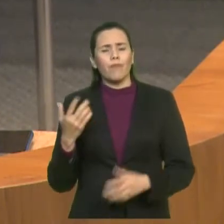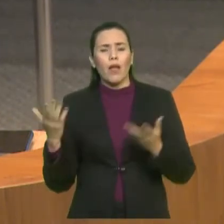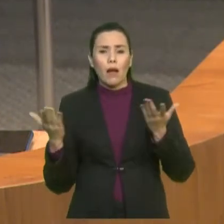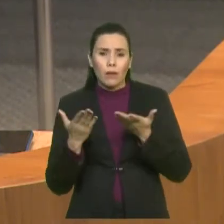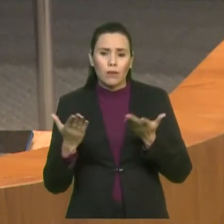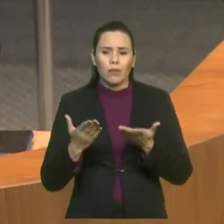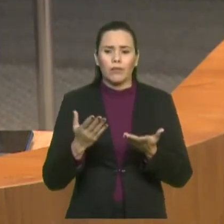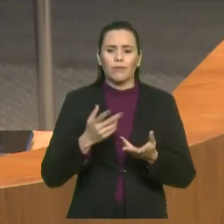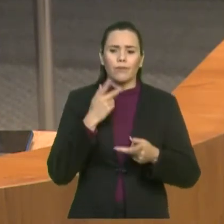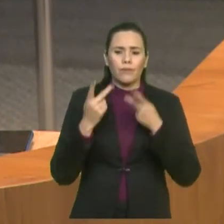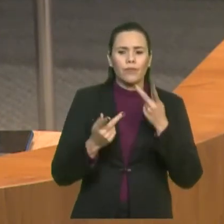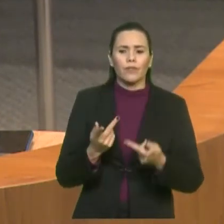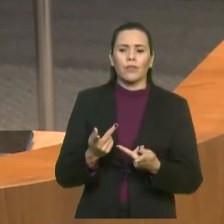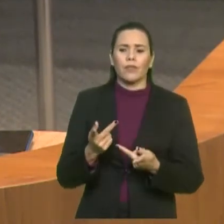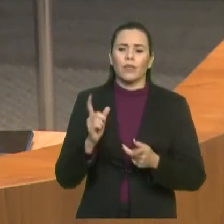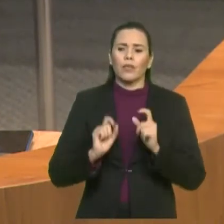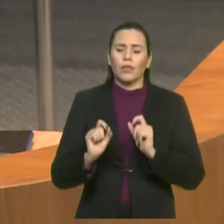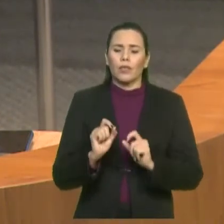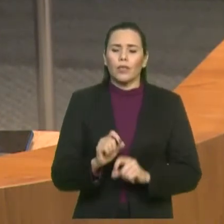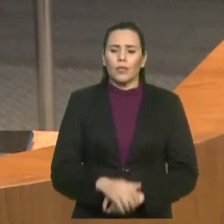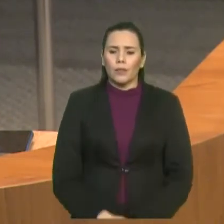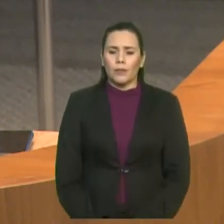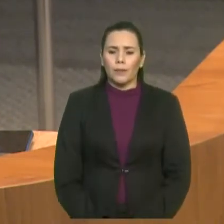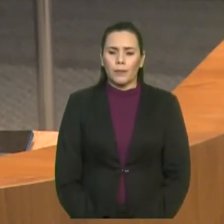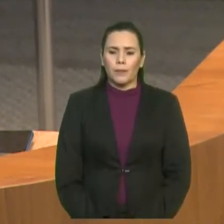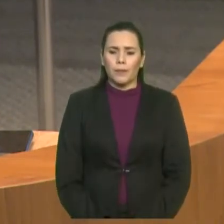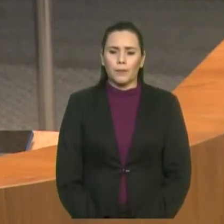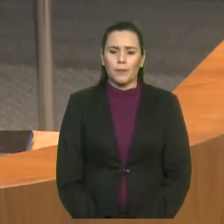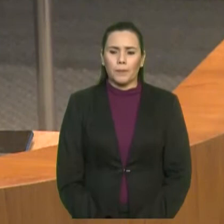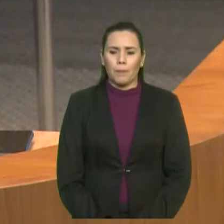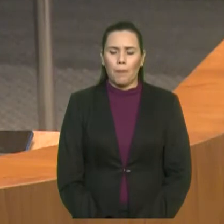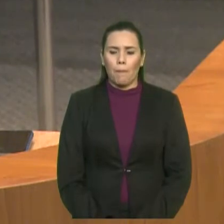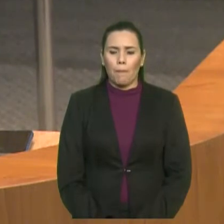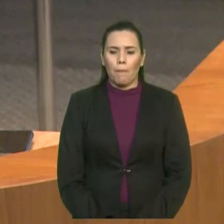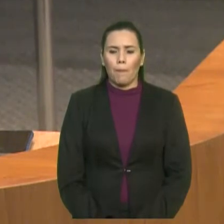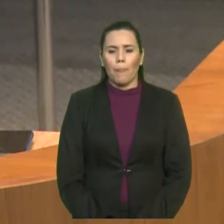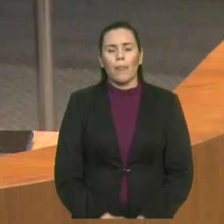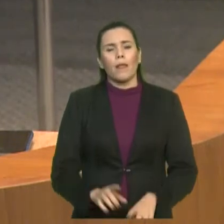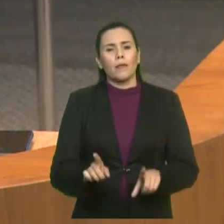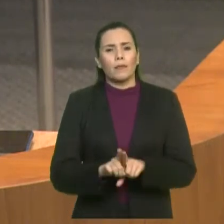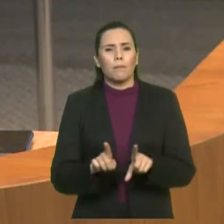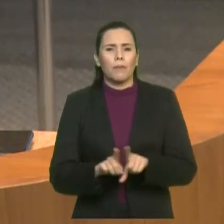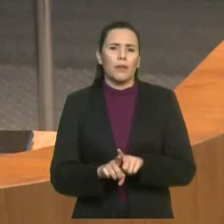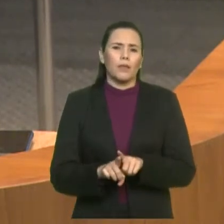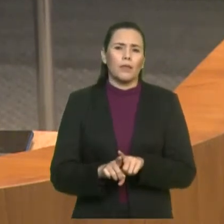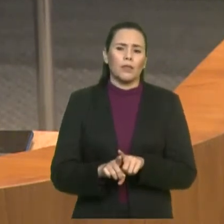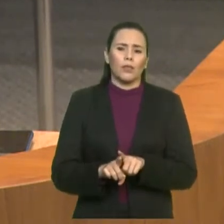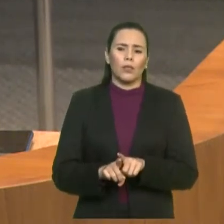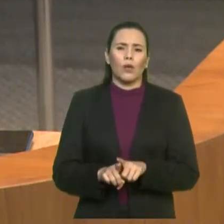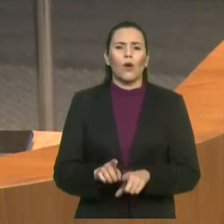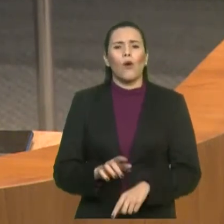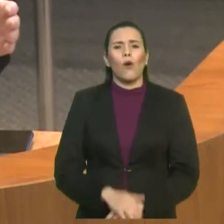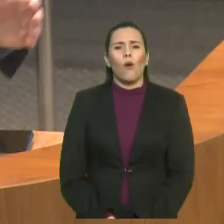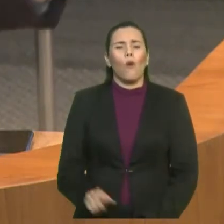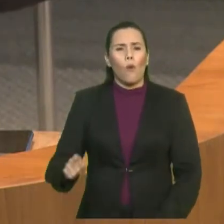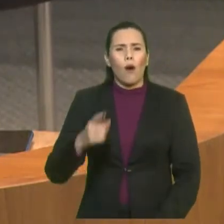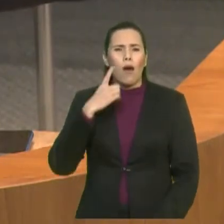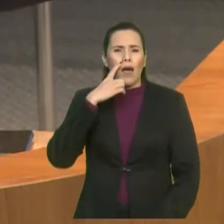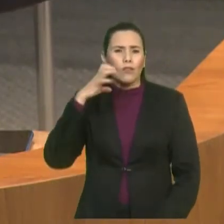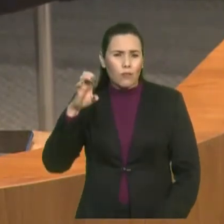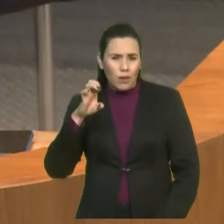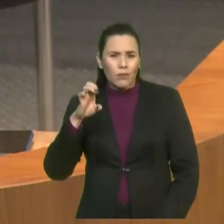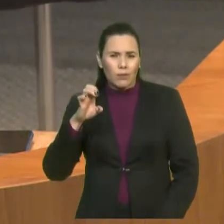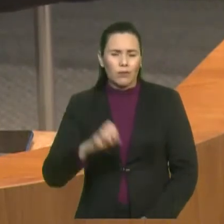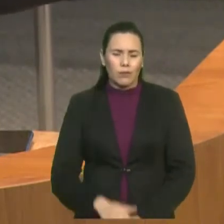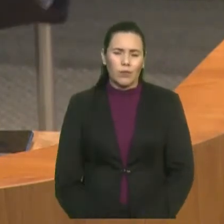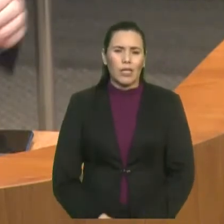bom pai, mas claro que isso aí também se deve à bela criação que teve por parte do